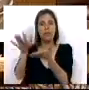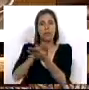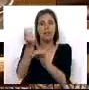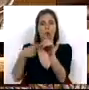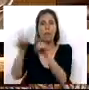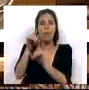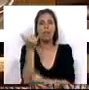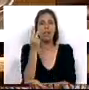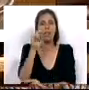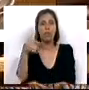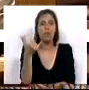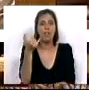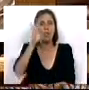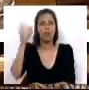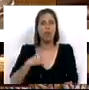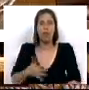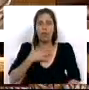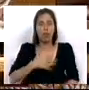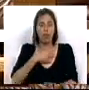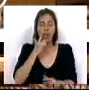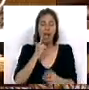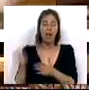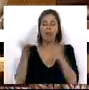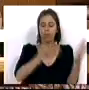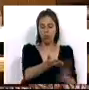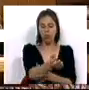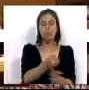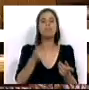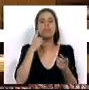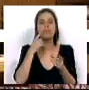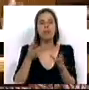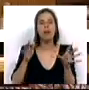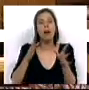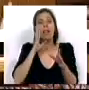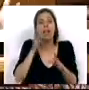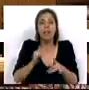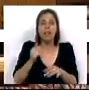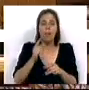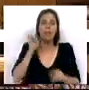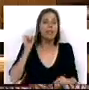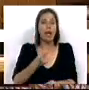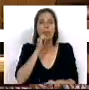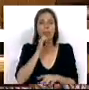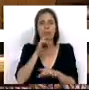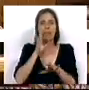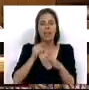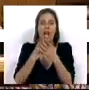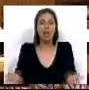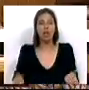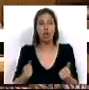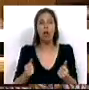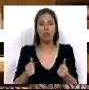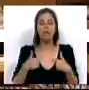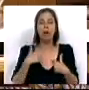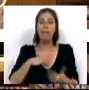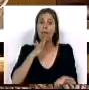do IVA para 23,25%, e, por outro lado, para remendar o mais rapidamente possível. E por isso